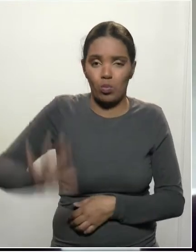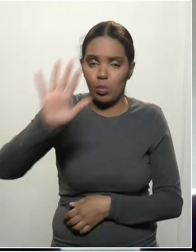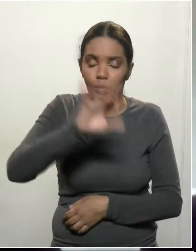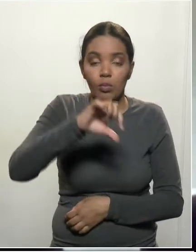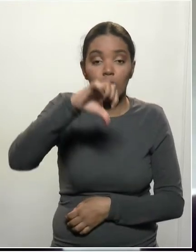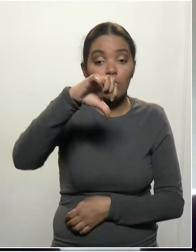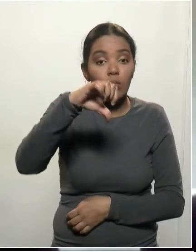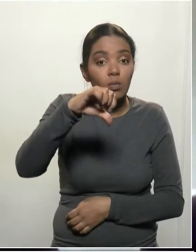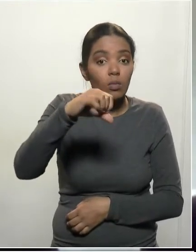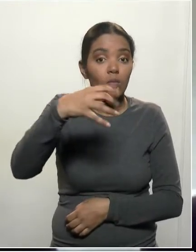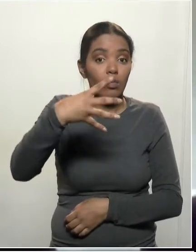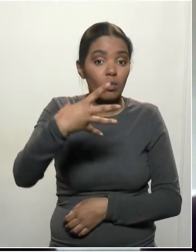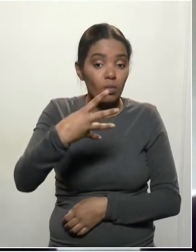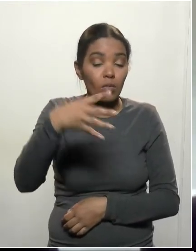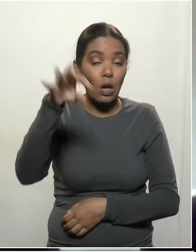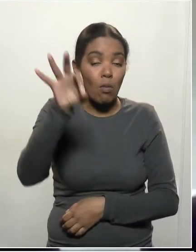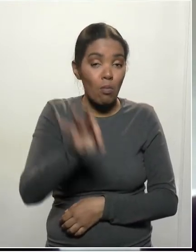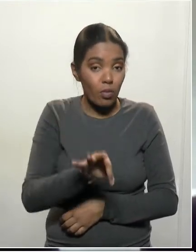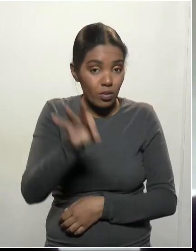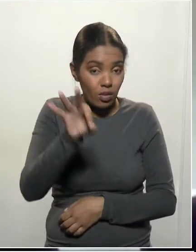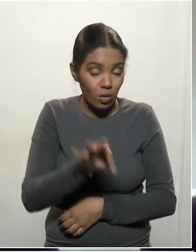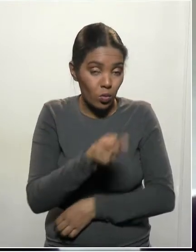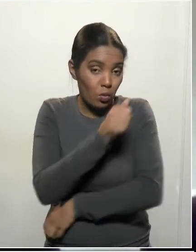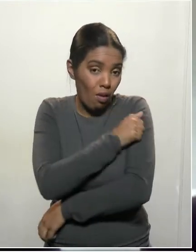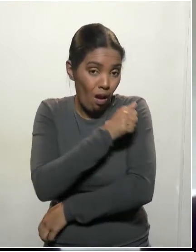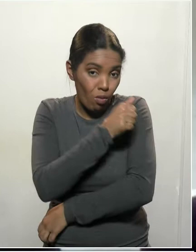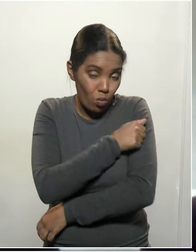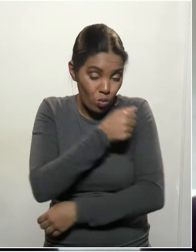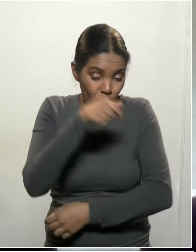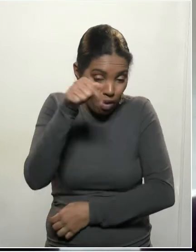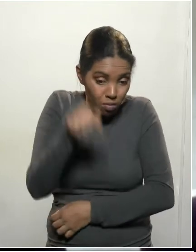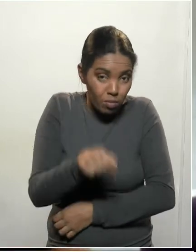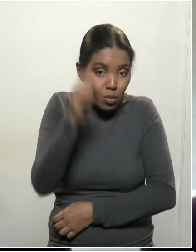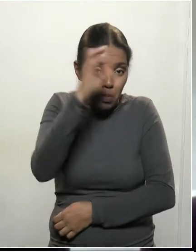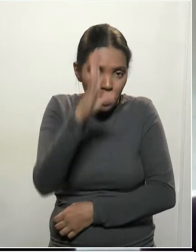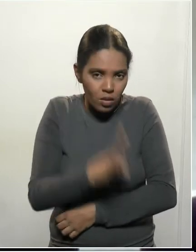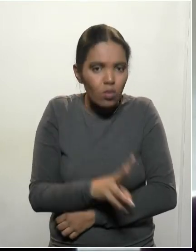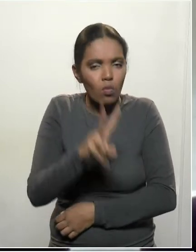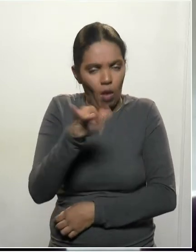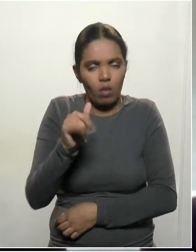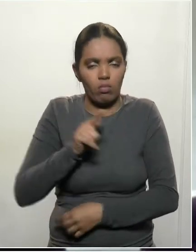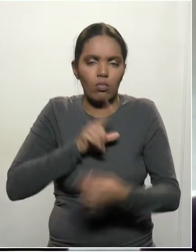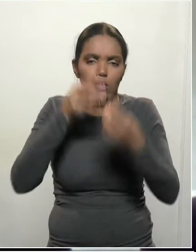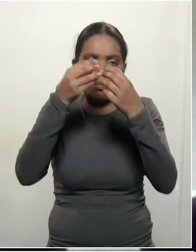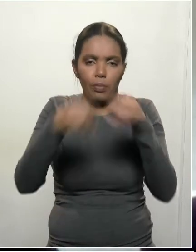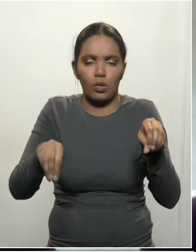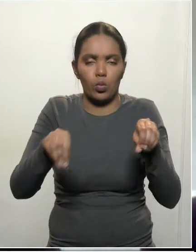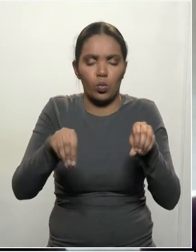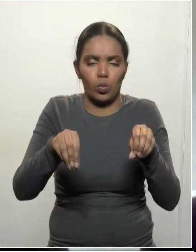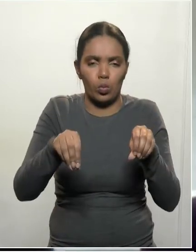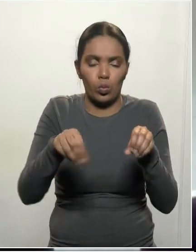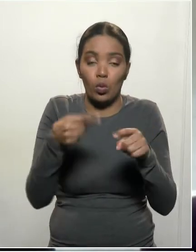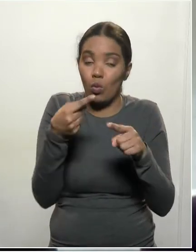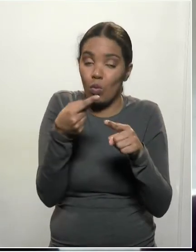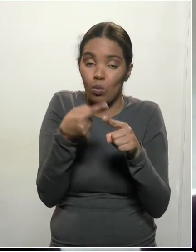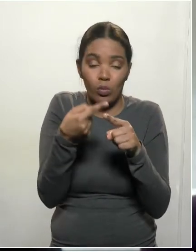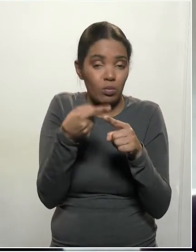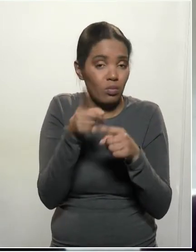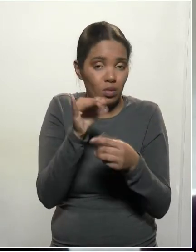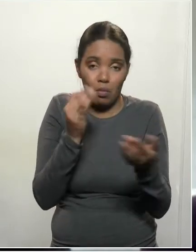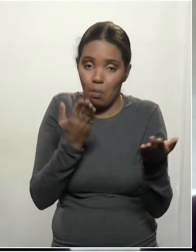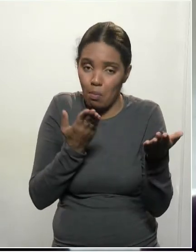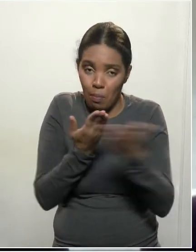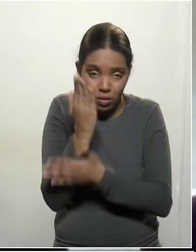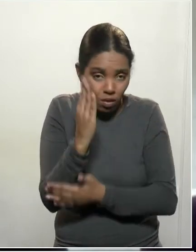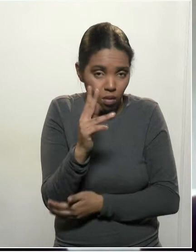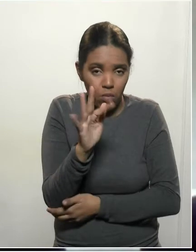94% dos estudantes da educação básica no Brasil serão prejudicados se não for aprovado o novo